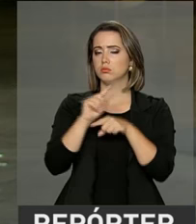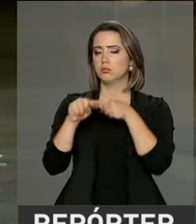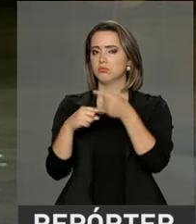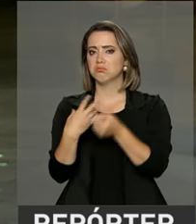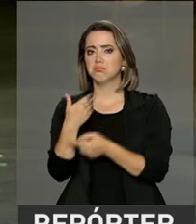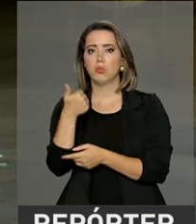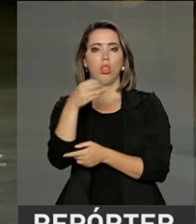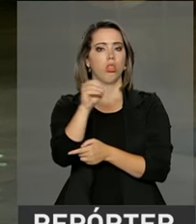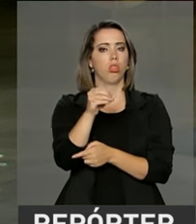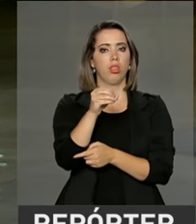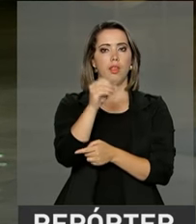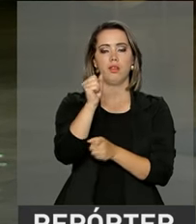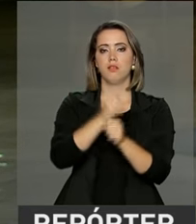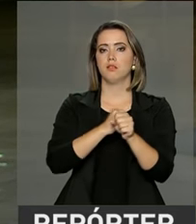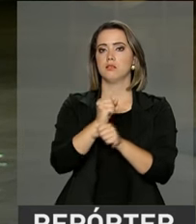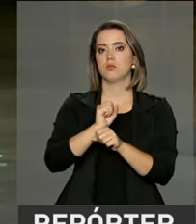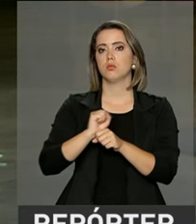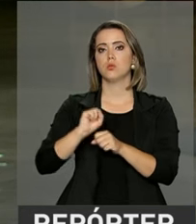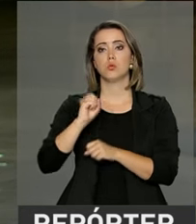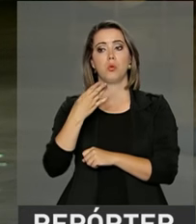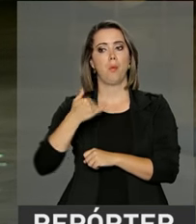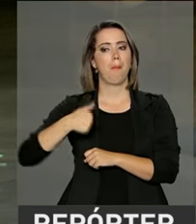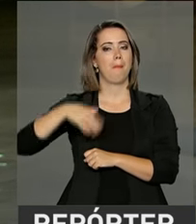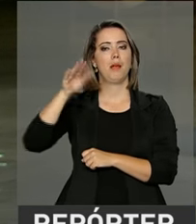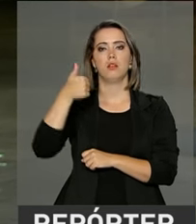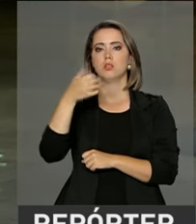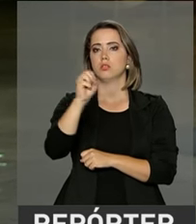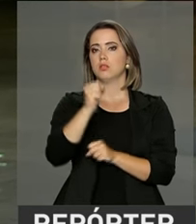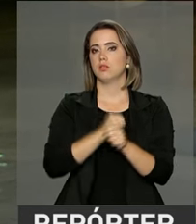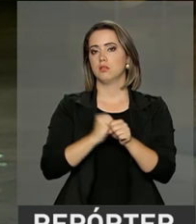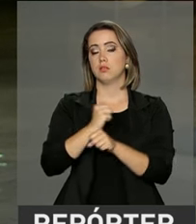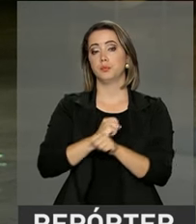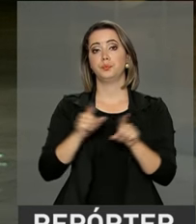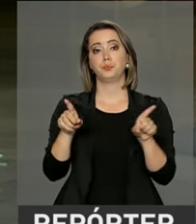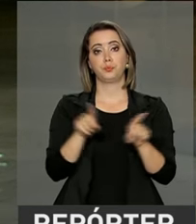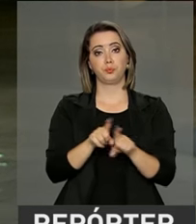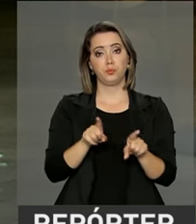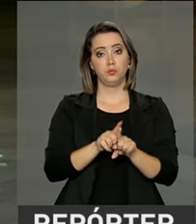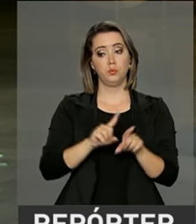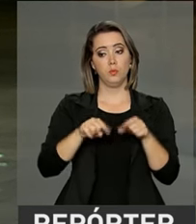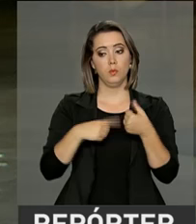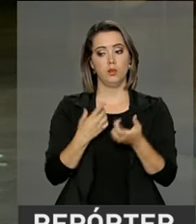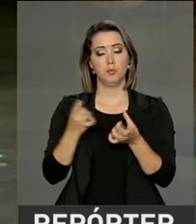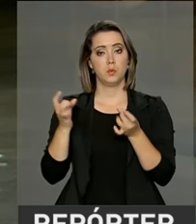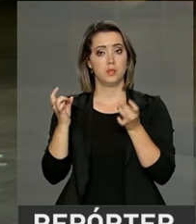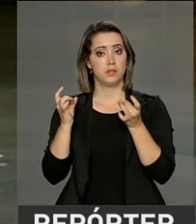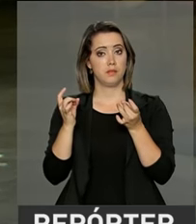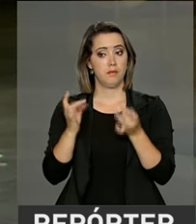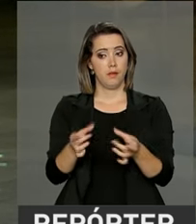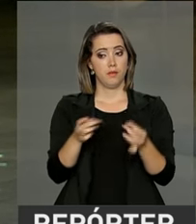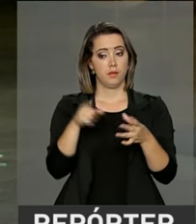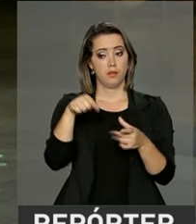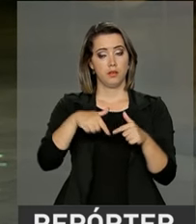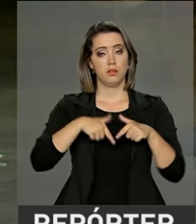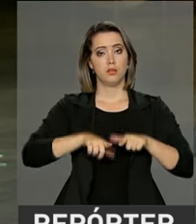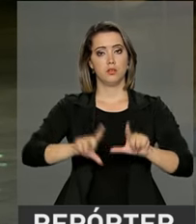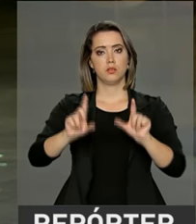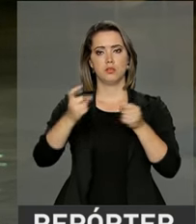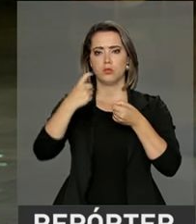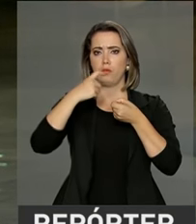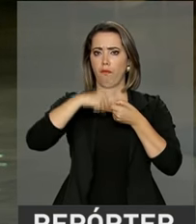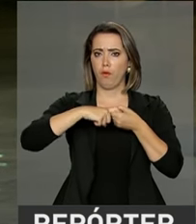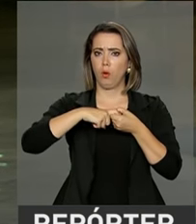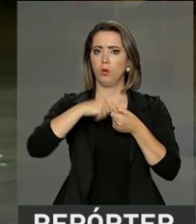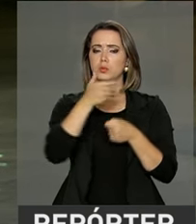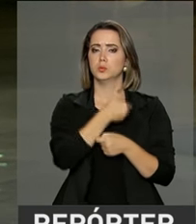a 10 anos ou mais de 10 anos. E também, quando ela vai vender esse título de volta ao